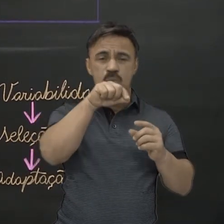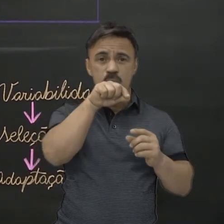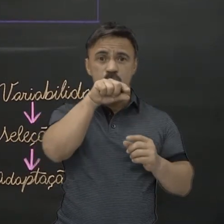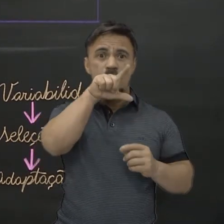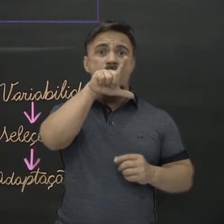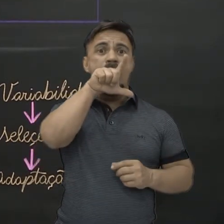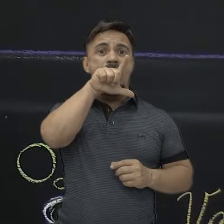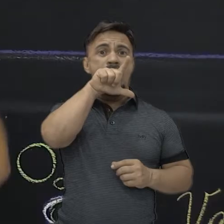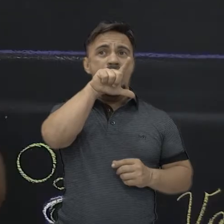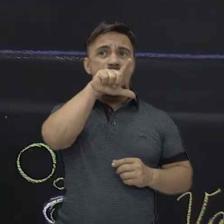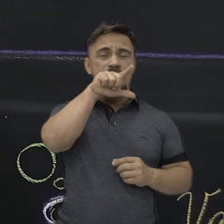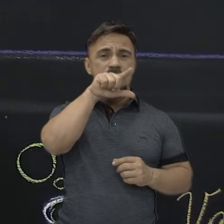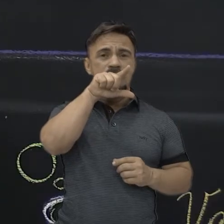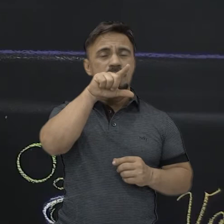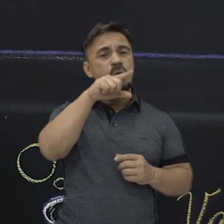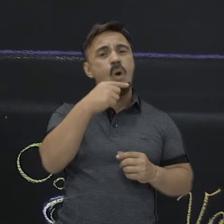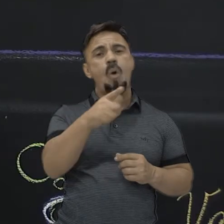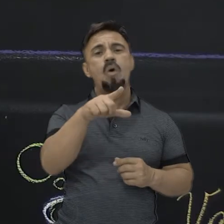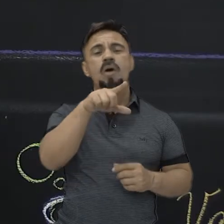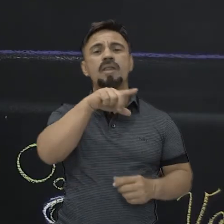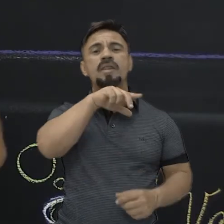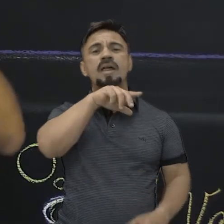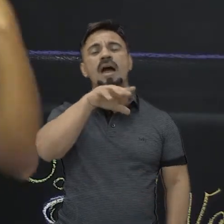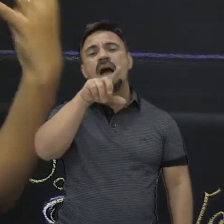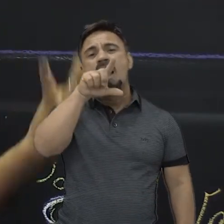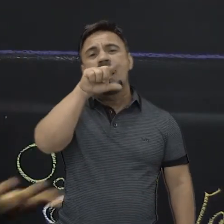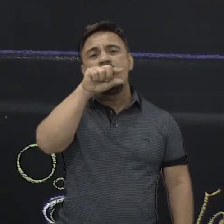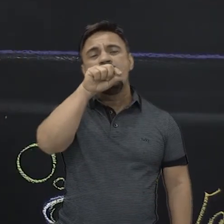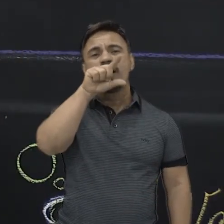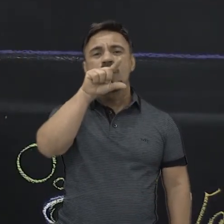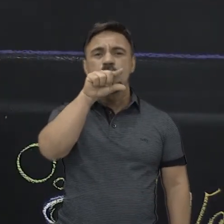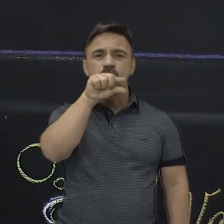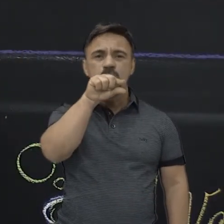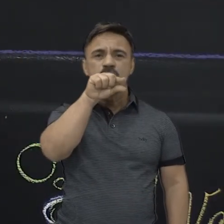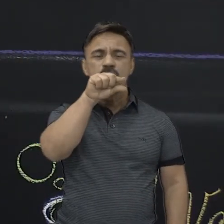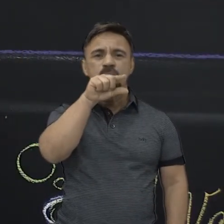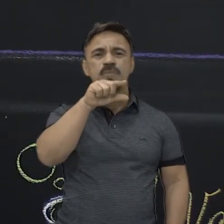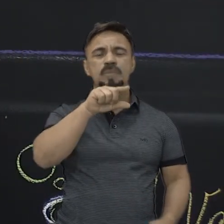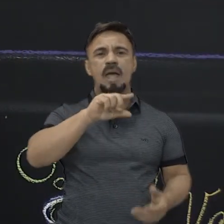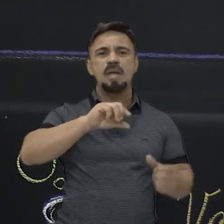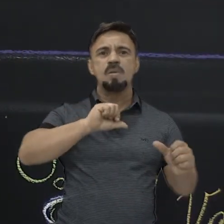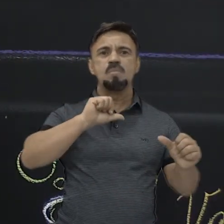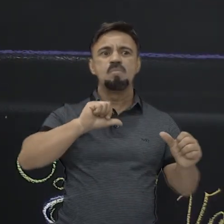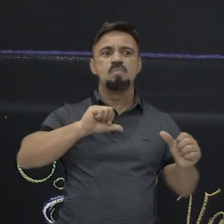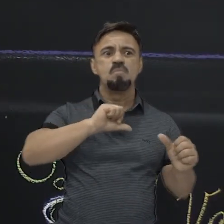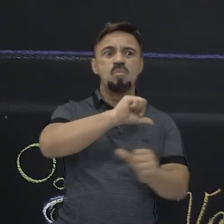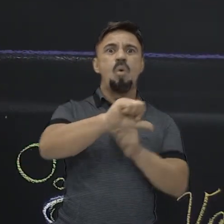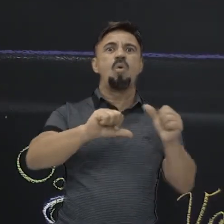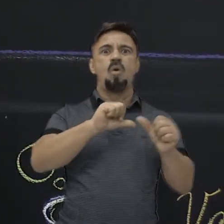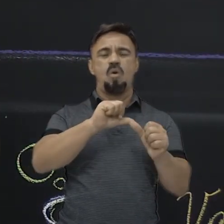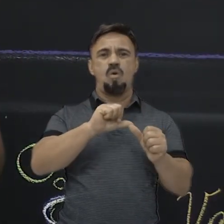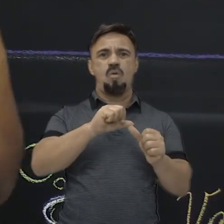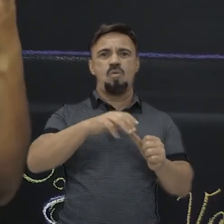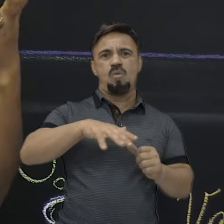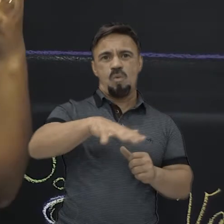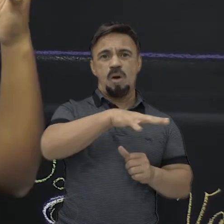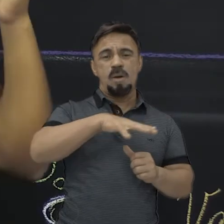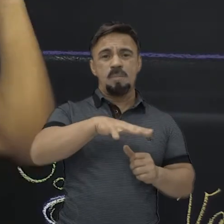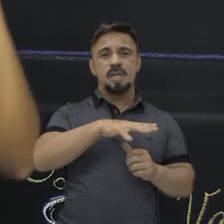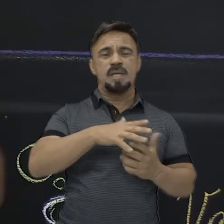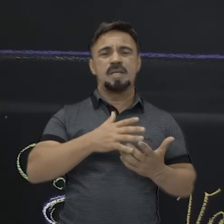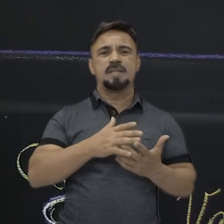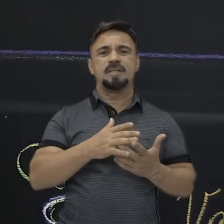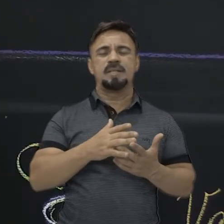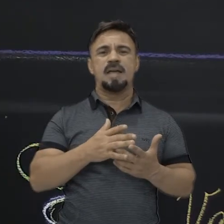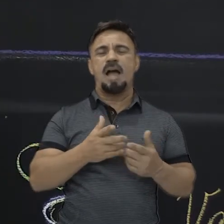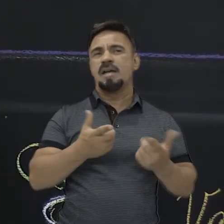mais, e aves de bicos pequenos. E aí há uma mudança no ambiente. E essa mudança, ela faz com que entre numa